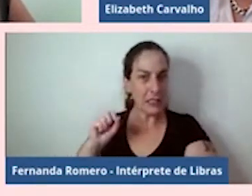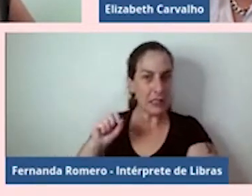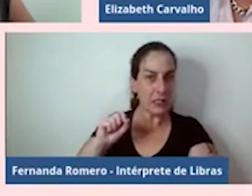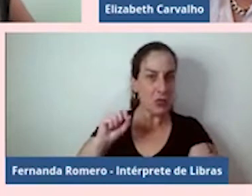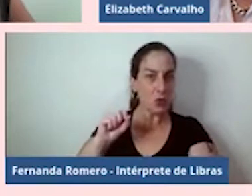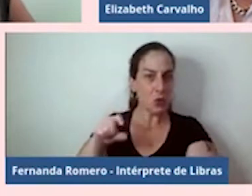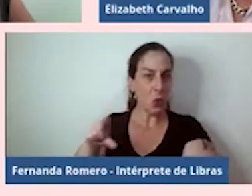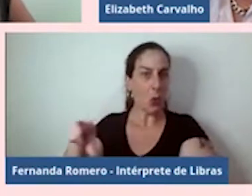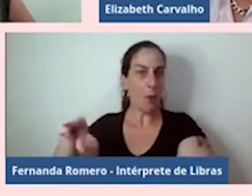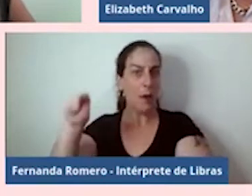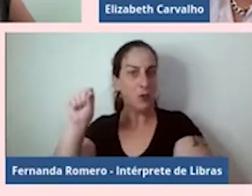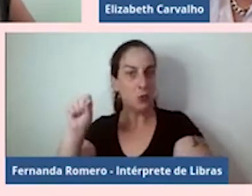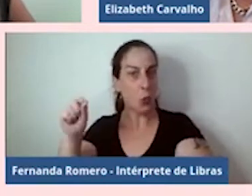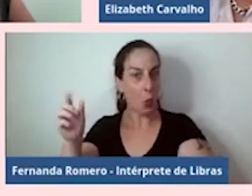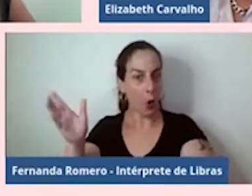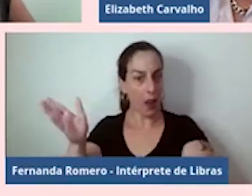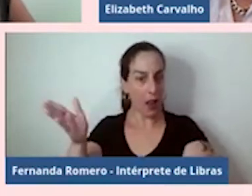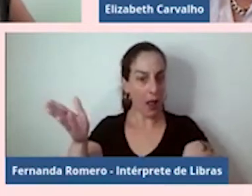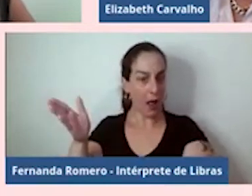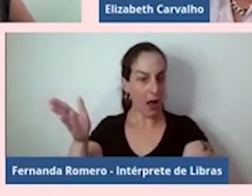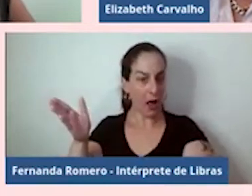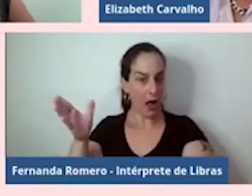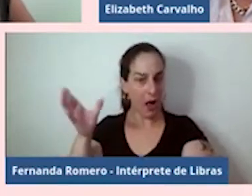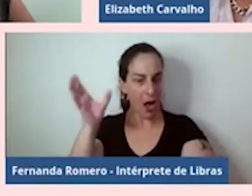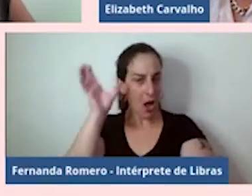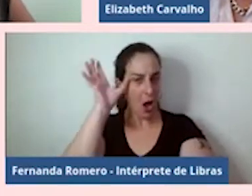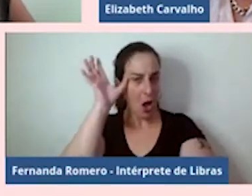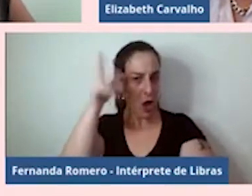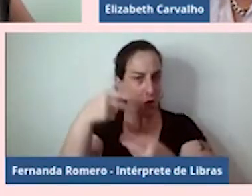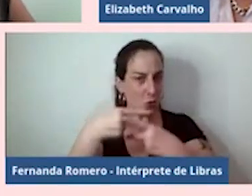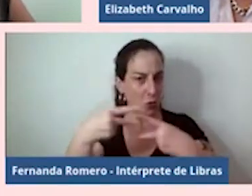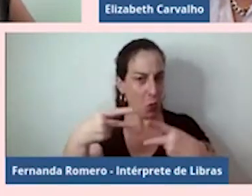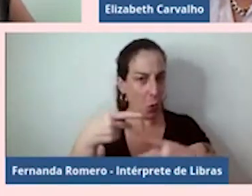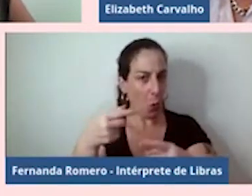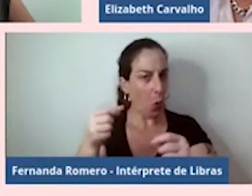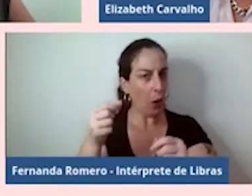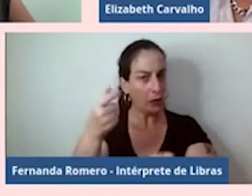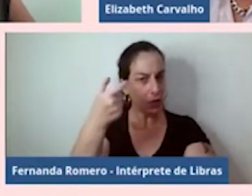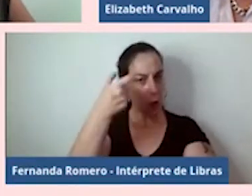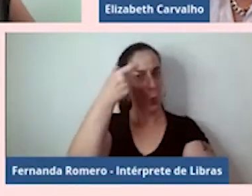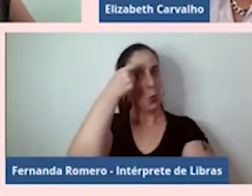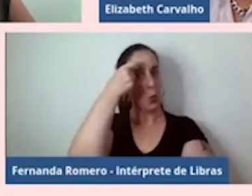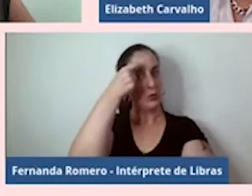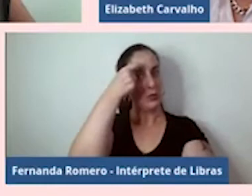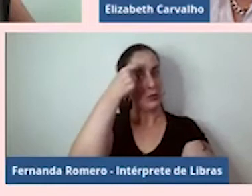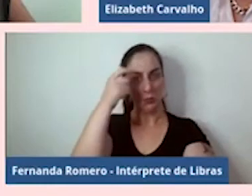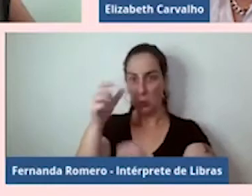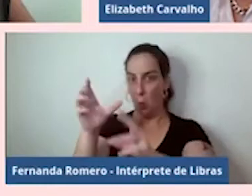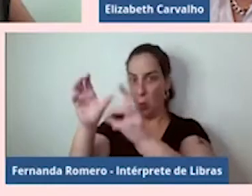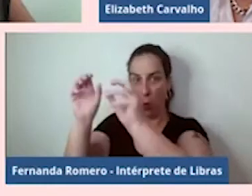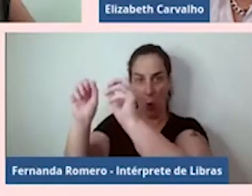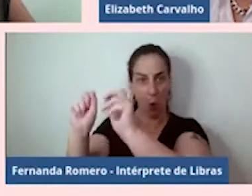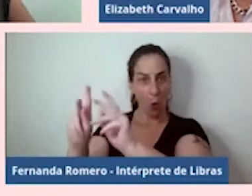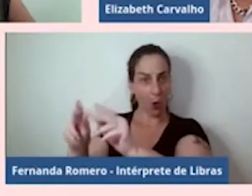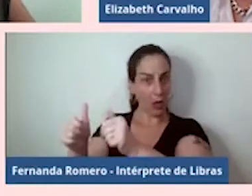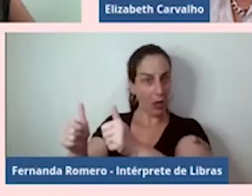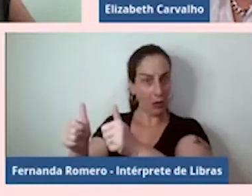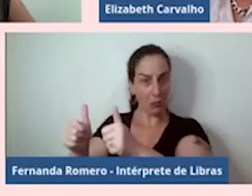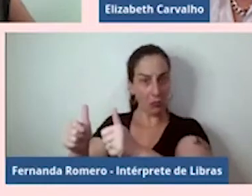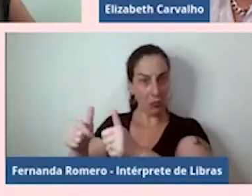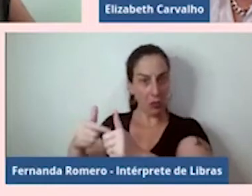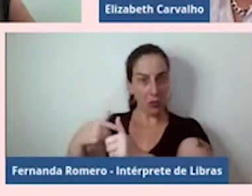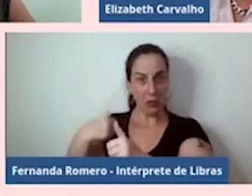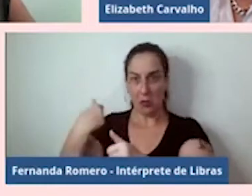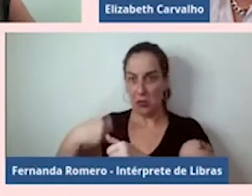escolha que foi feita uma tomada de decisão consciente, tá bom. E ela não precisa ser